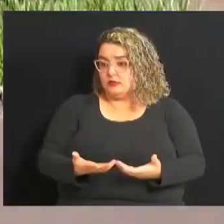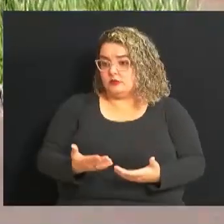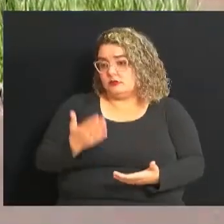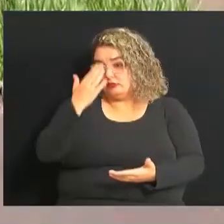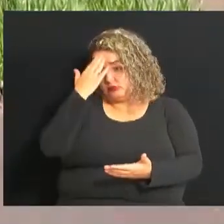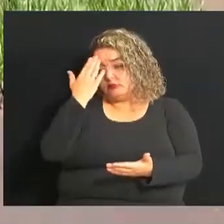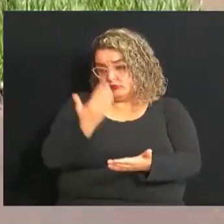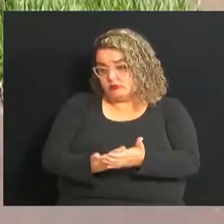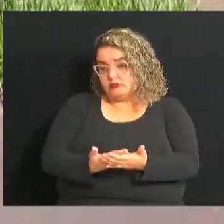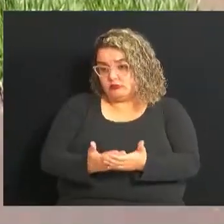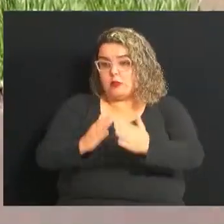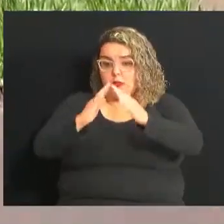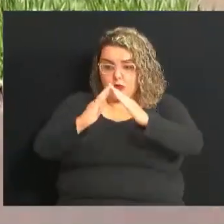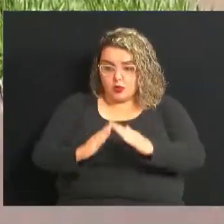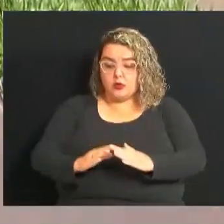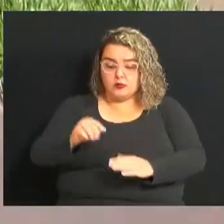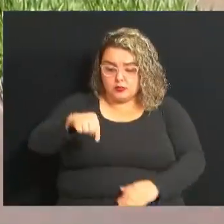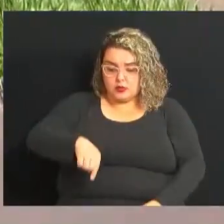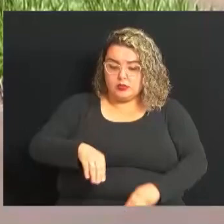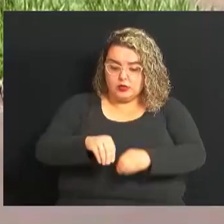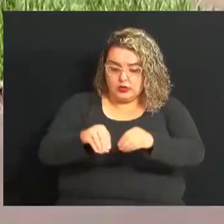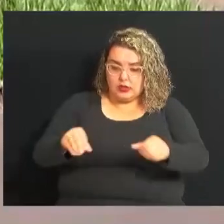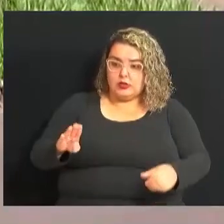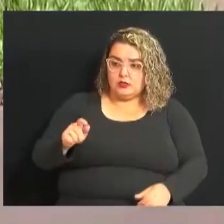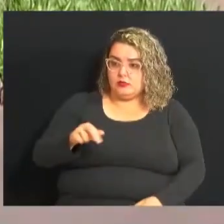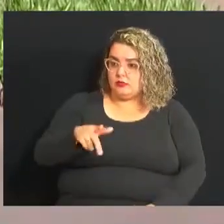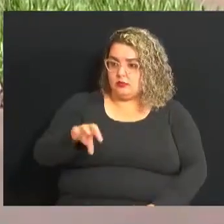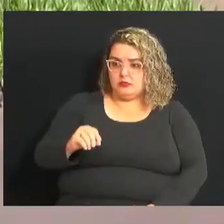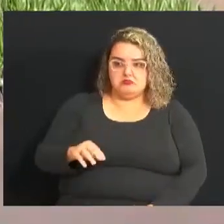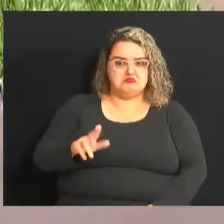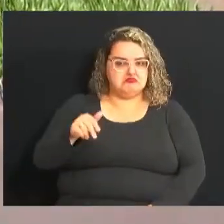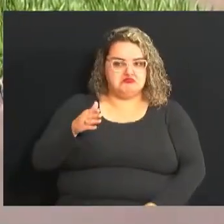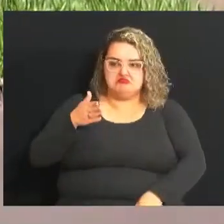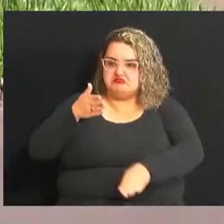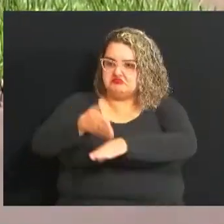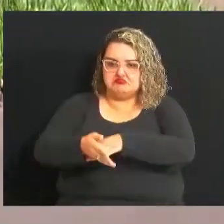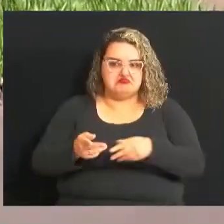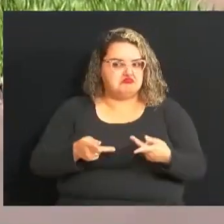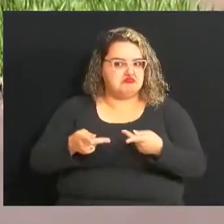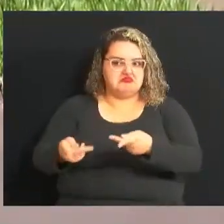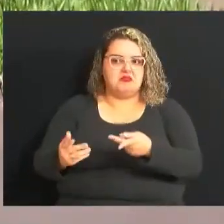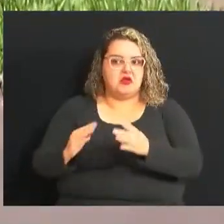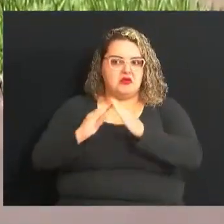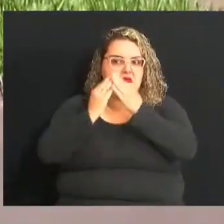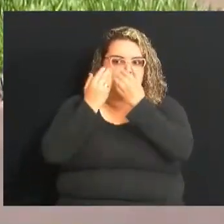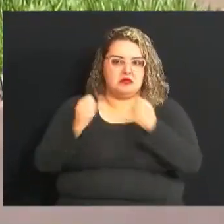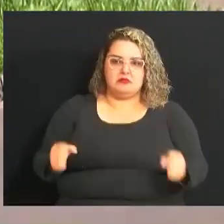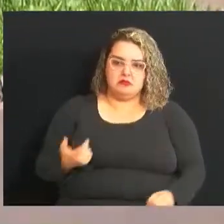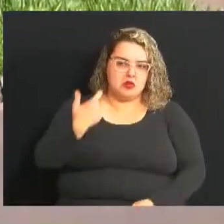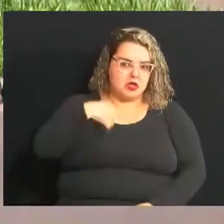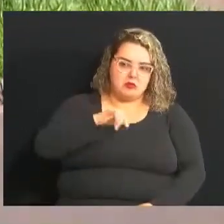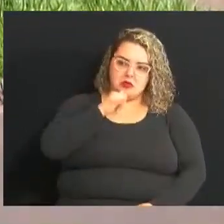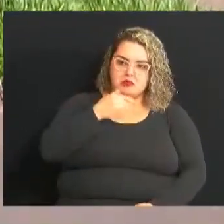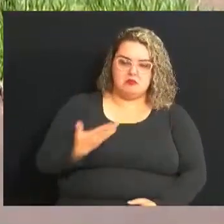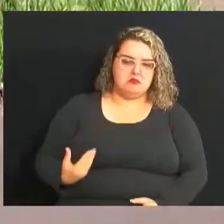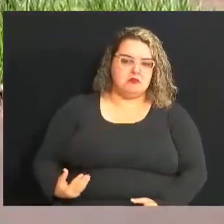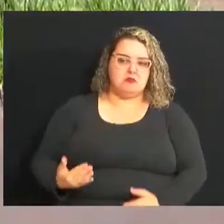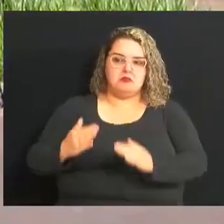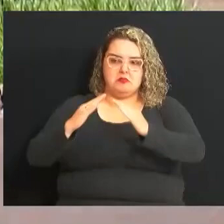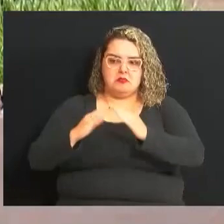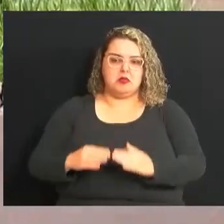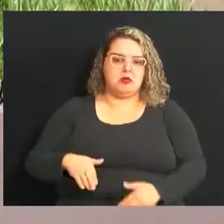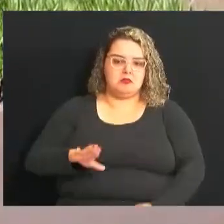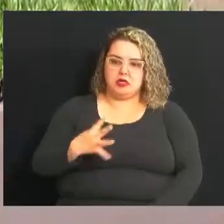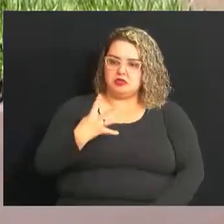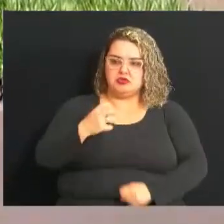que o morador mesmo aqui do Terra de Barão nunca chegou a ir lá e visitar o casarão. Eu, por exemplo, moro aqui mais de 4 anos e eu nunca